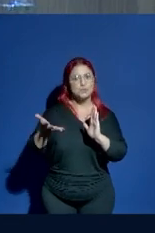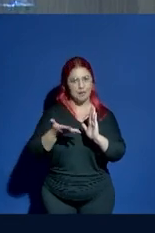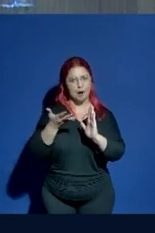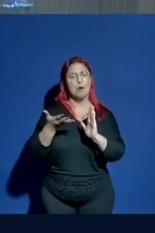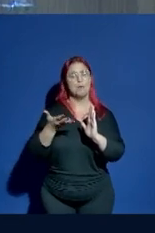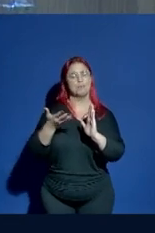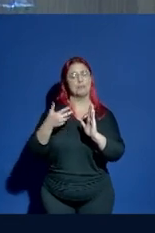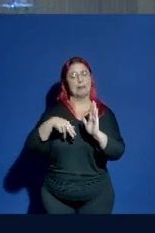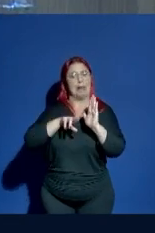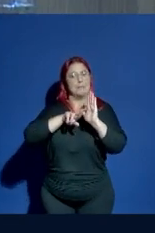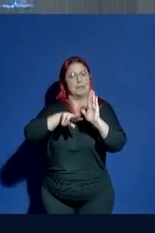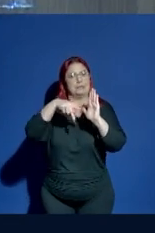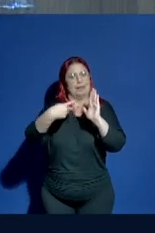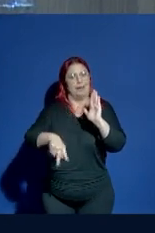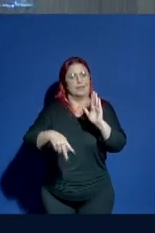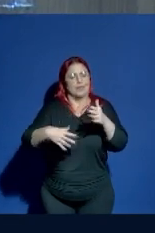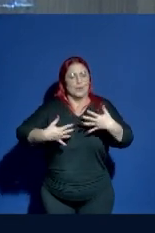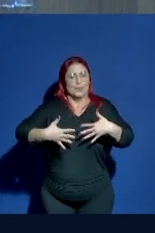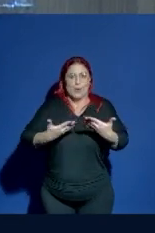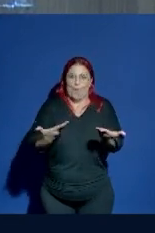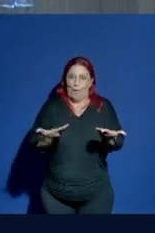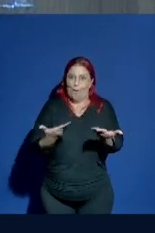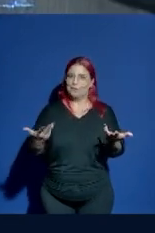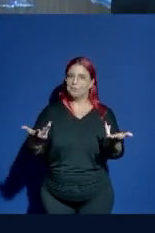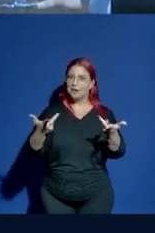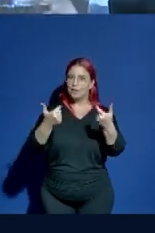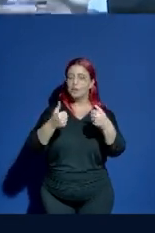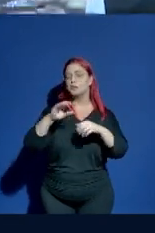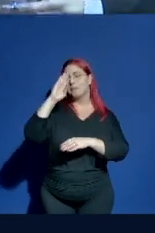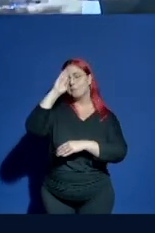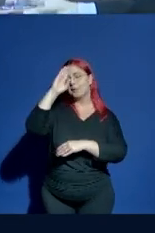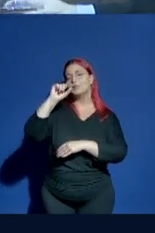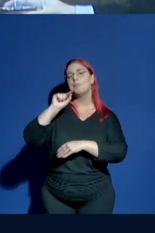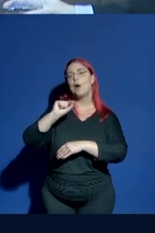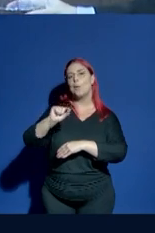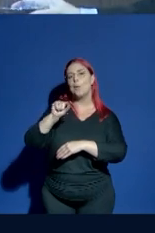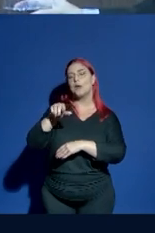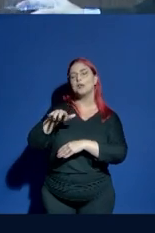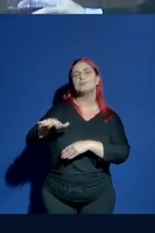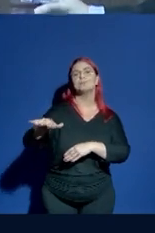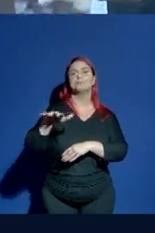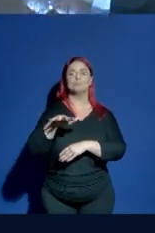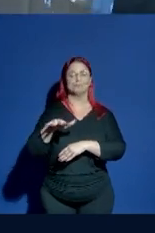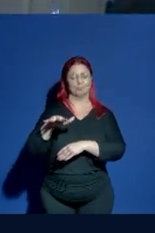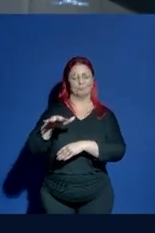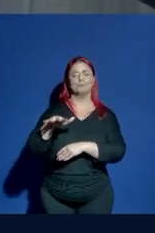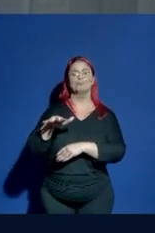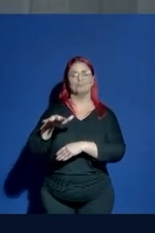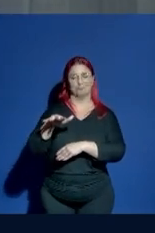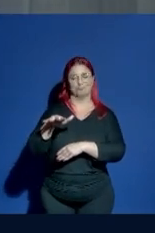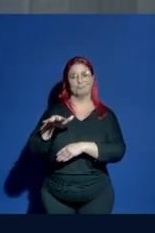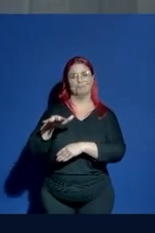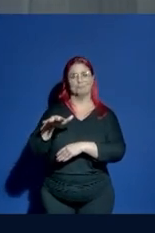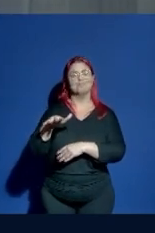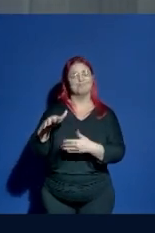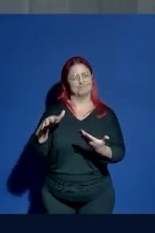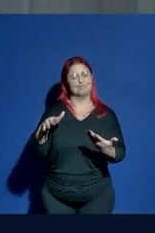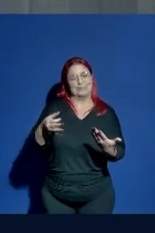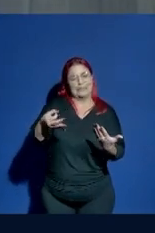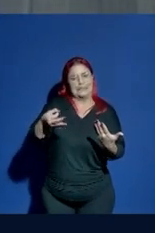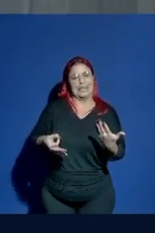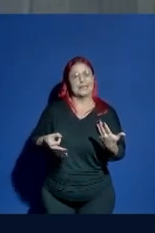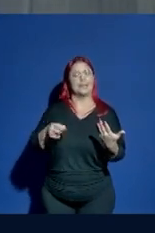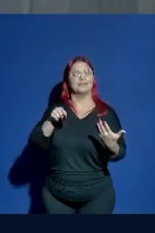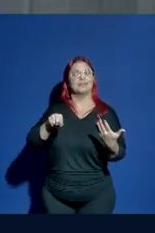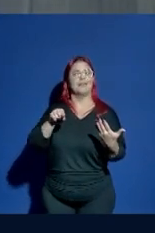tão representativo aqui hoje e especial setor produtivo desse que é sem dúvida de uma